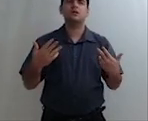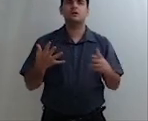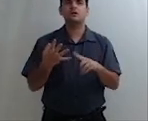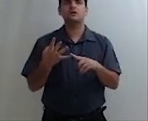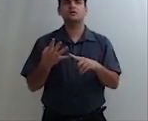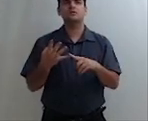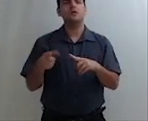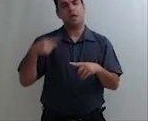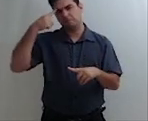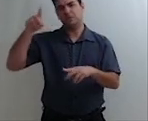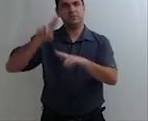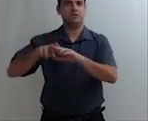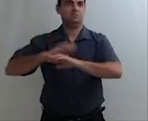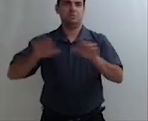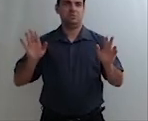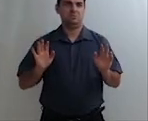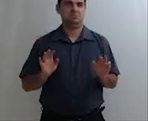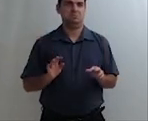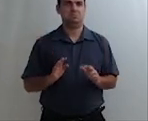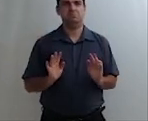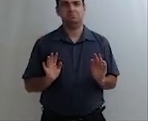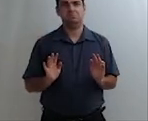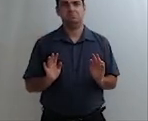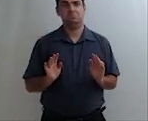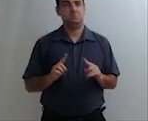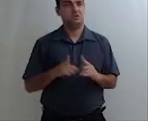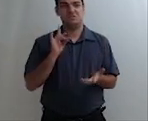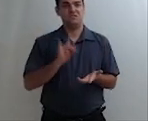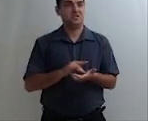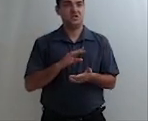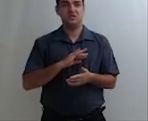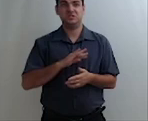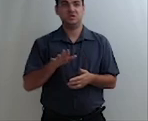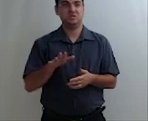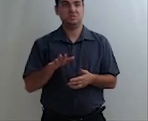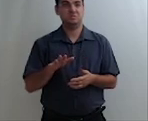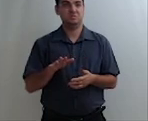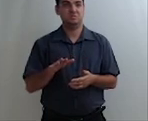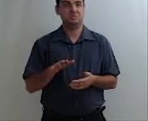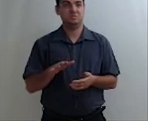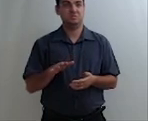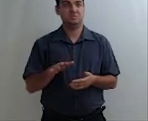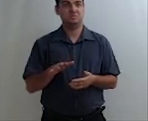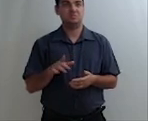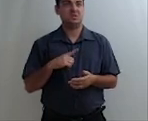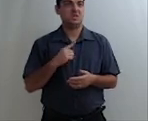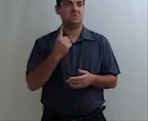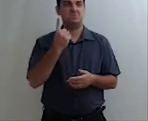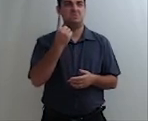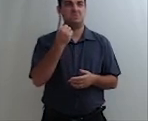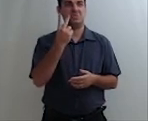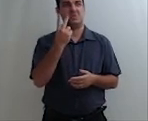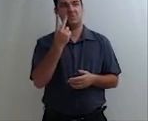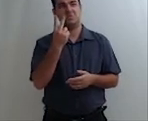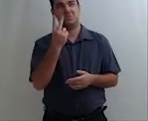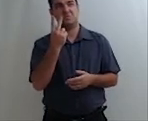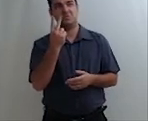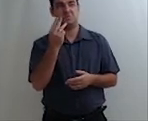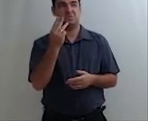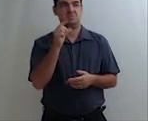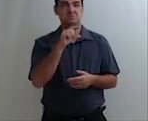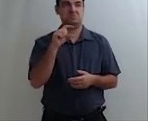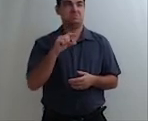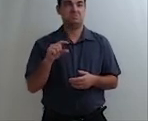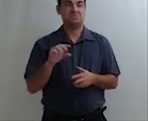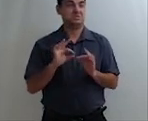aprender ou seja do fato a descrição é essa linha ou duas linhas em que diz que a ação imputada aos